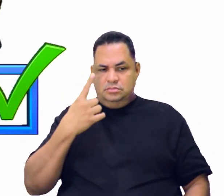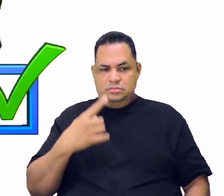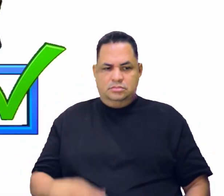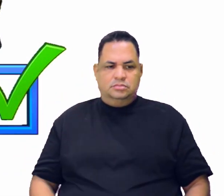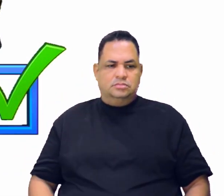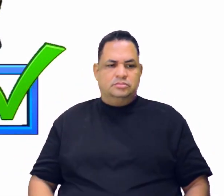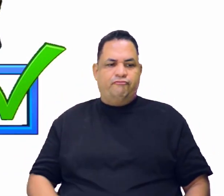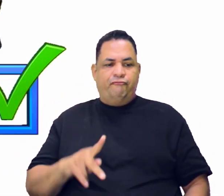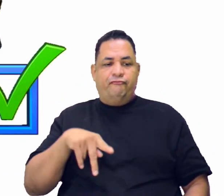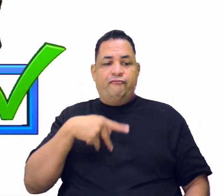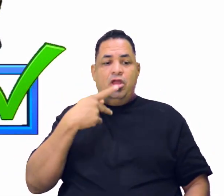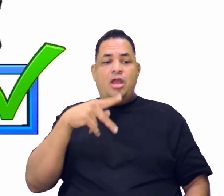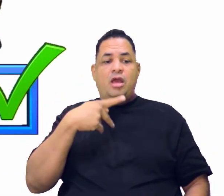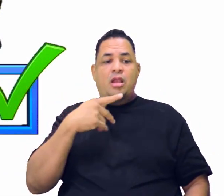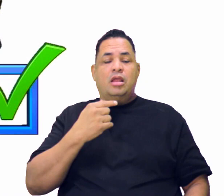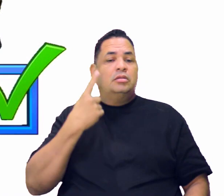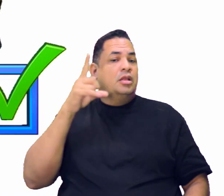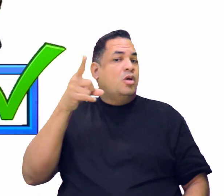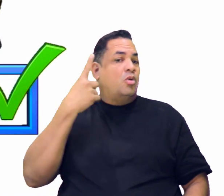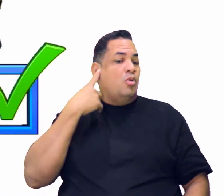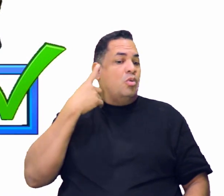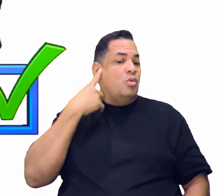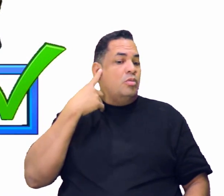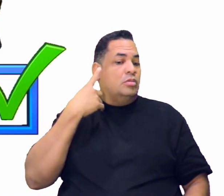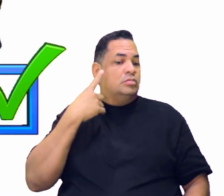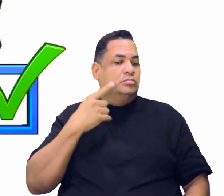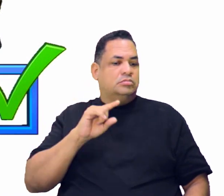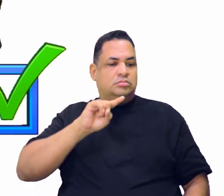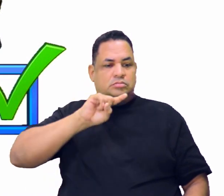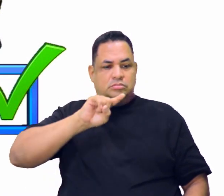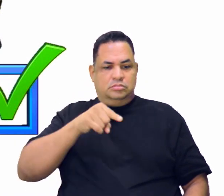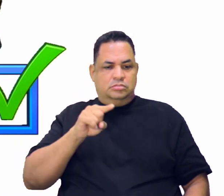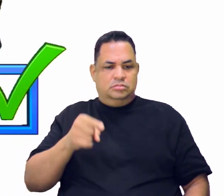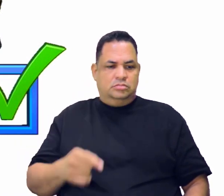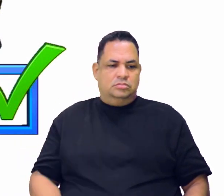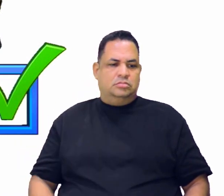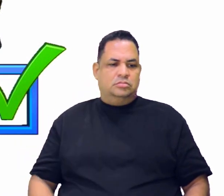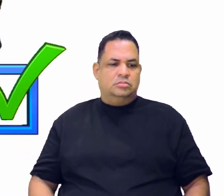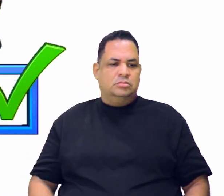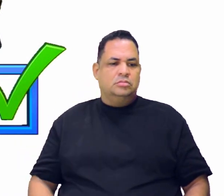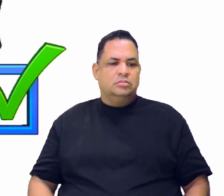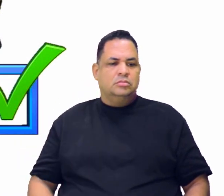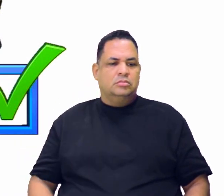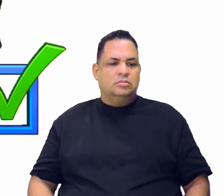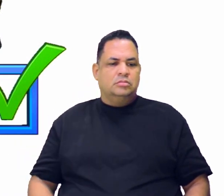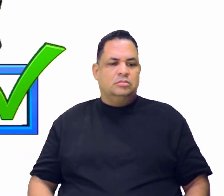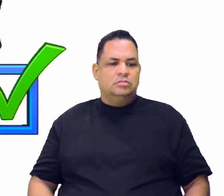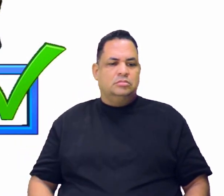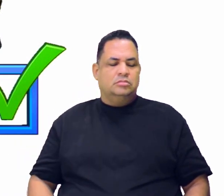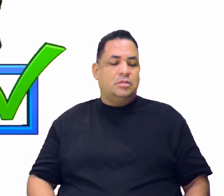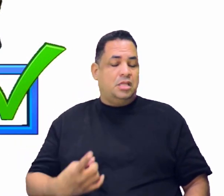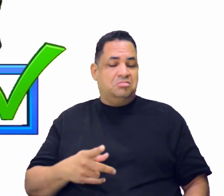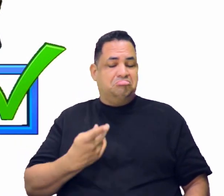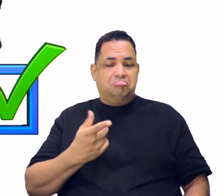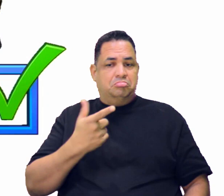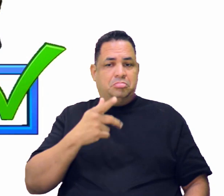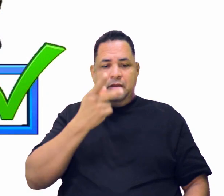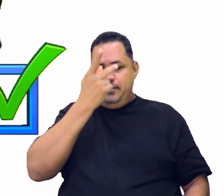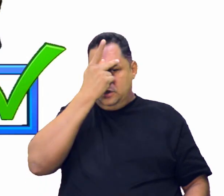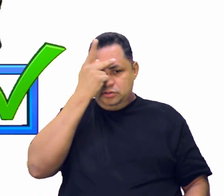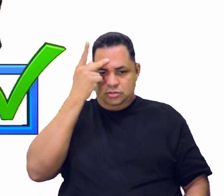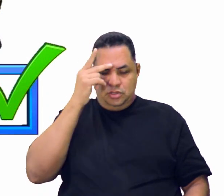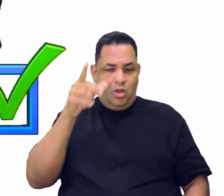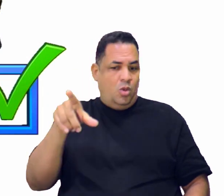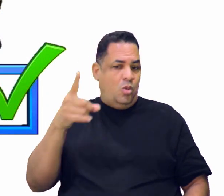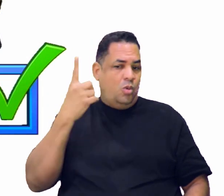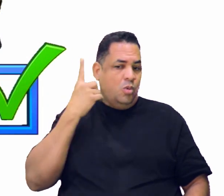ó. Fale alto. Olha só a vírgula. Marcando aqui para vocês. Ó. Se não, ninguém ouvirá.